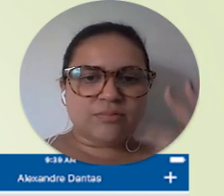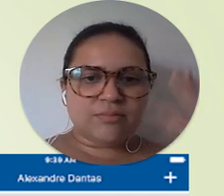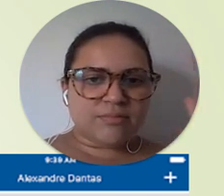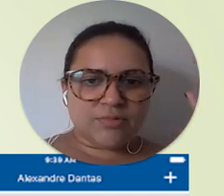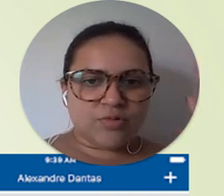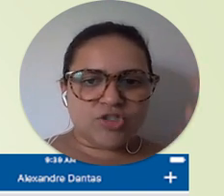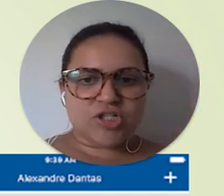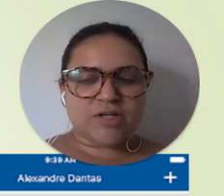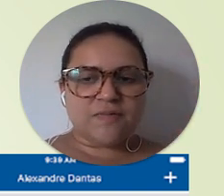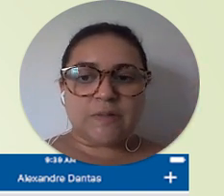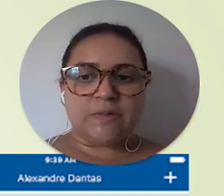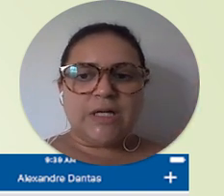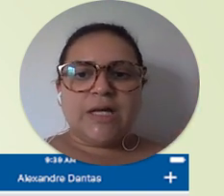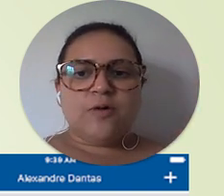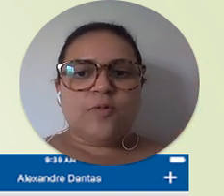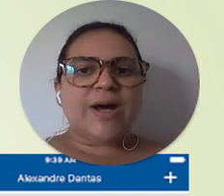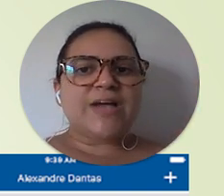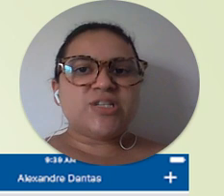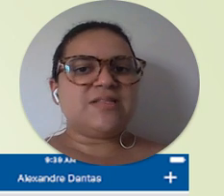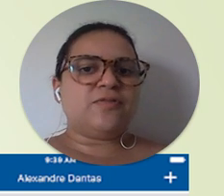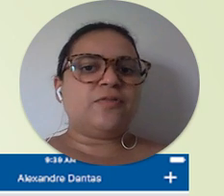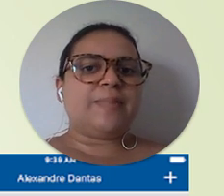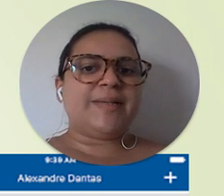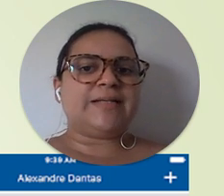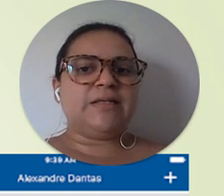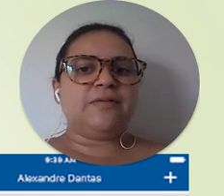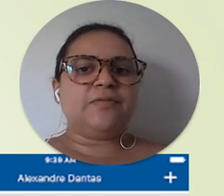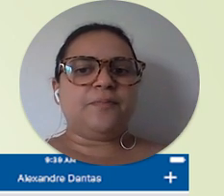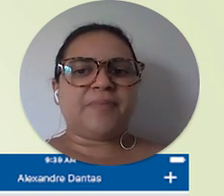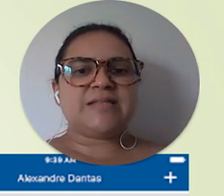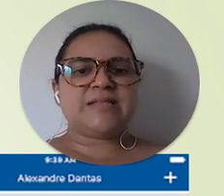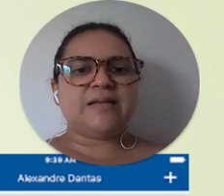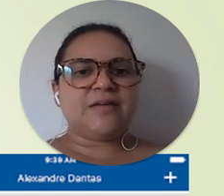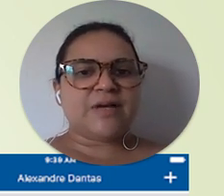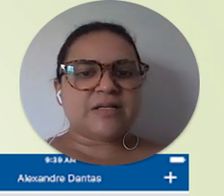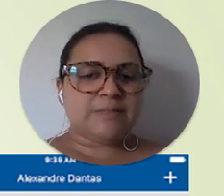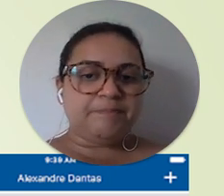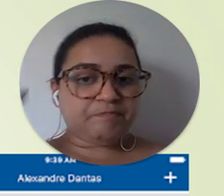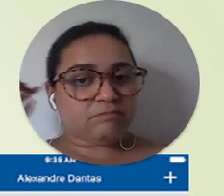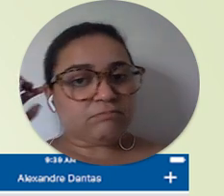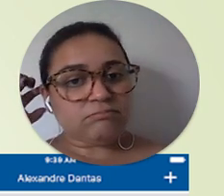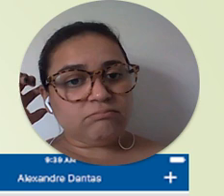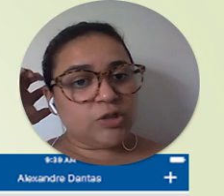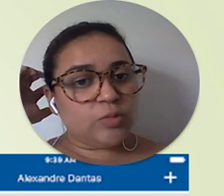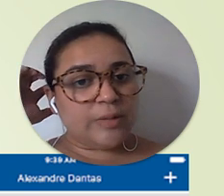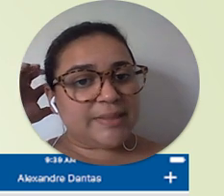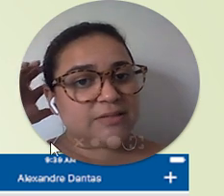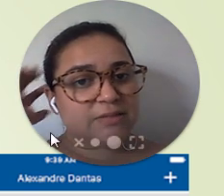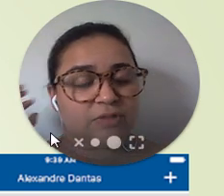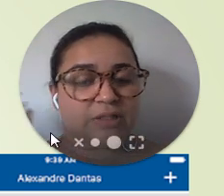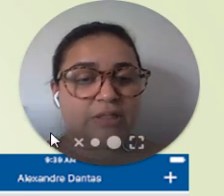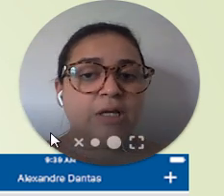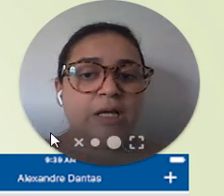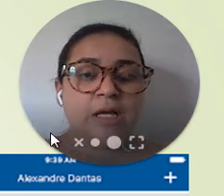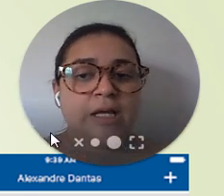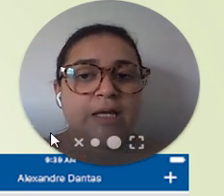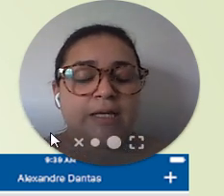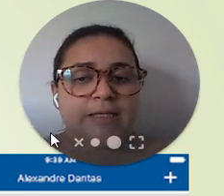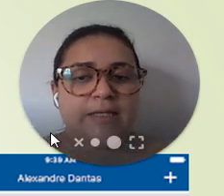resto dos dias que virão. O Einstein desenvolveu um aplicativo, e essa é a interface do aplicativo